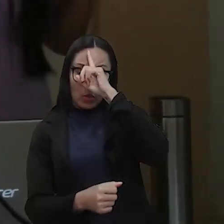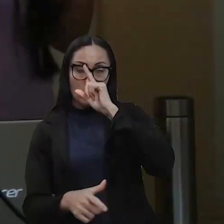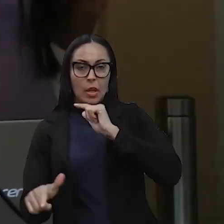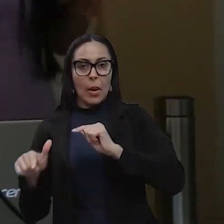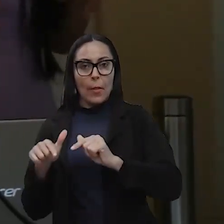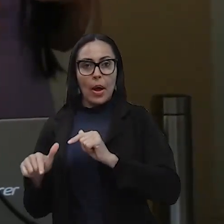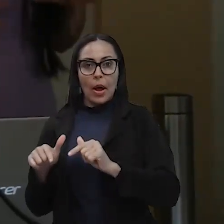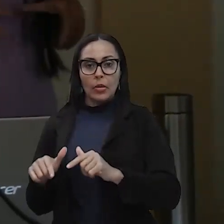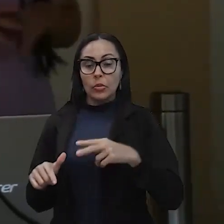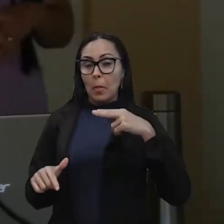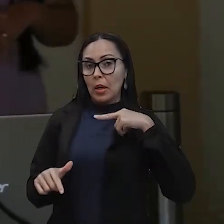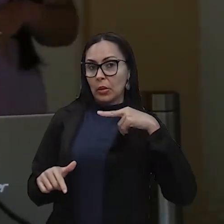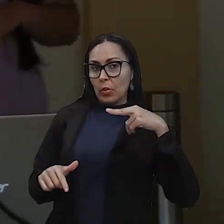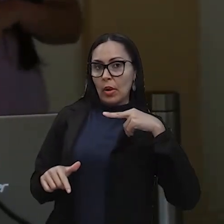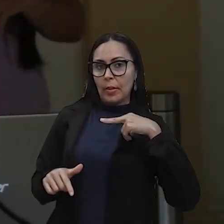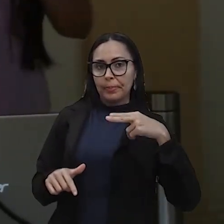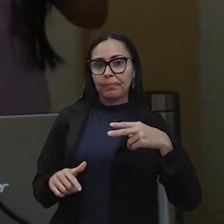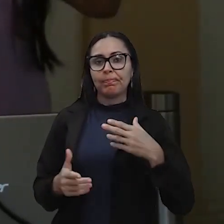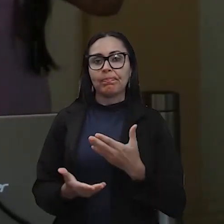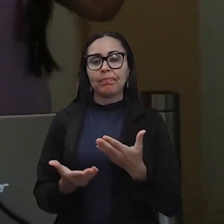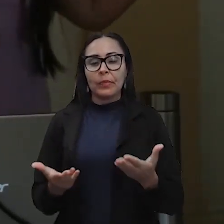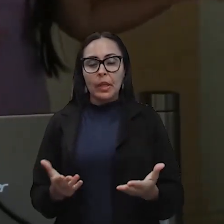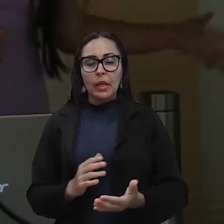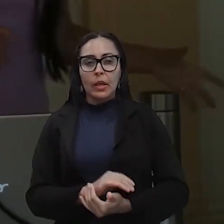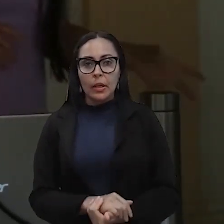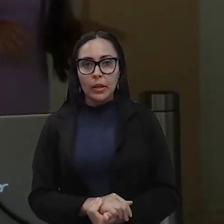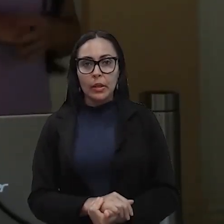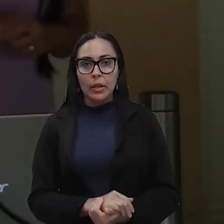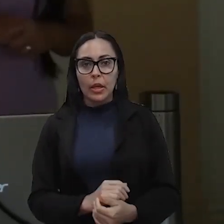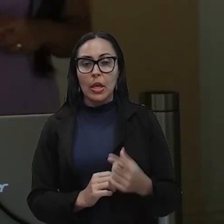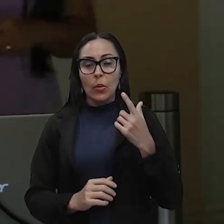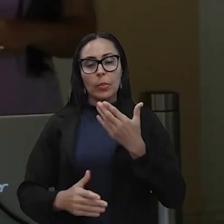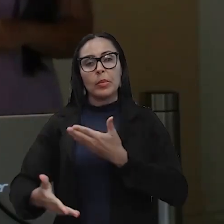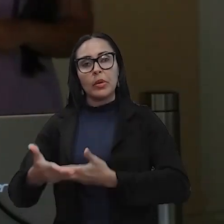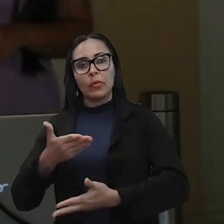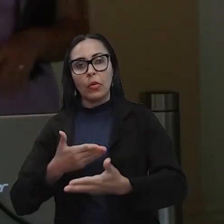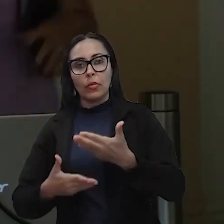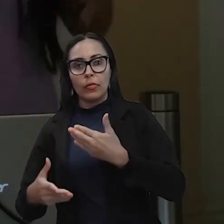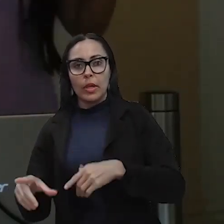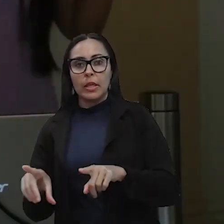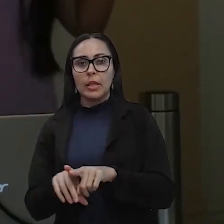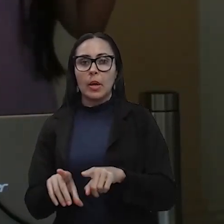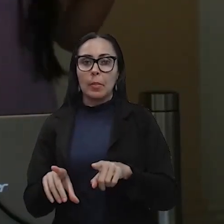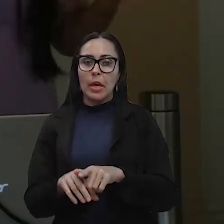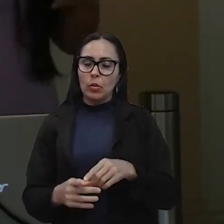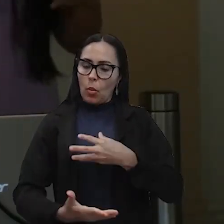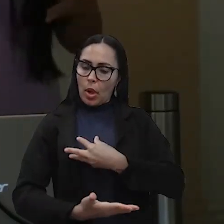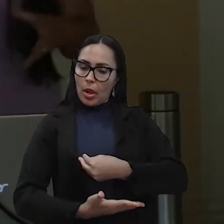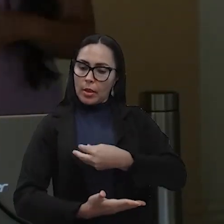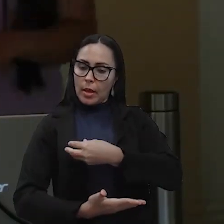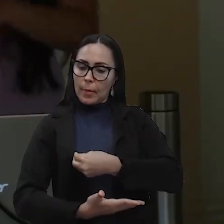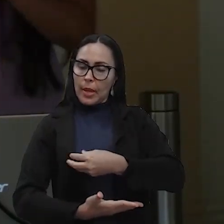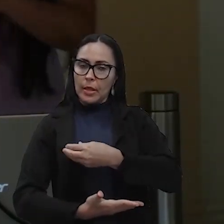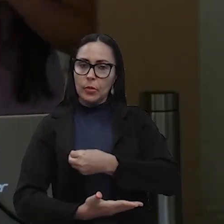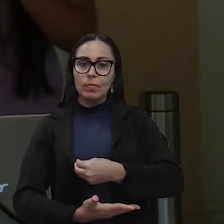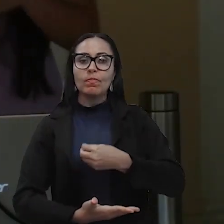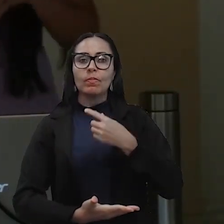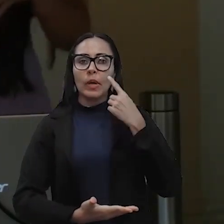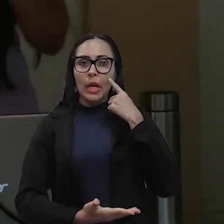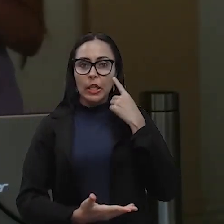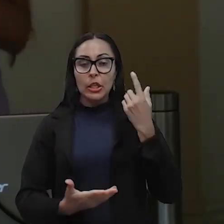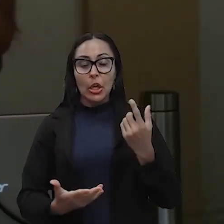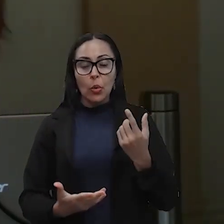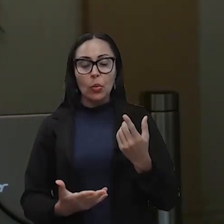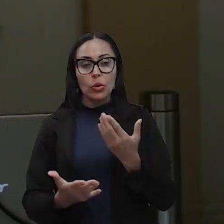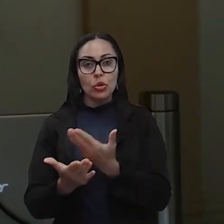muito a saúde da mulher, eu me envolvi na questão do aleitamento materno e estudei mama. Então, tudo que vocês tiverem